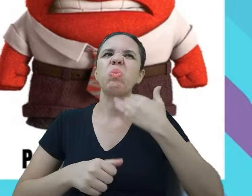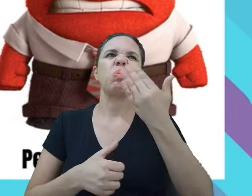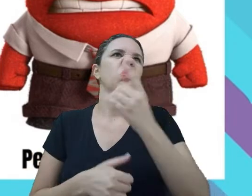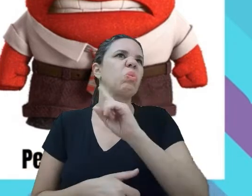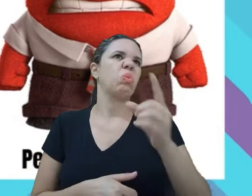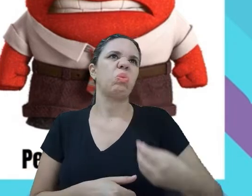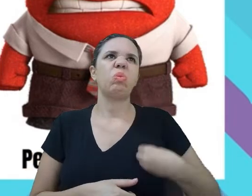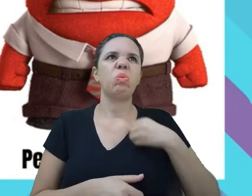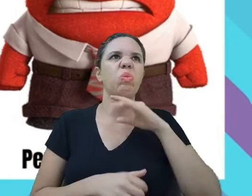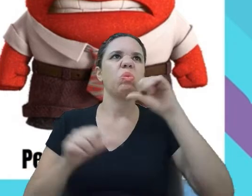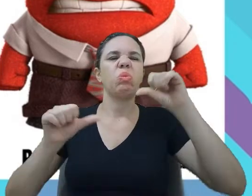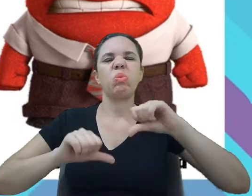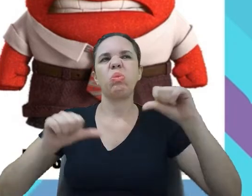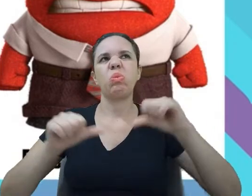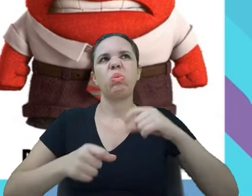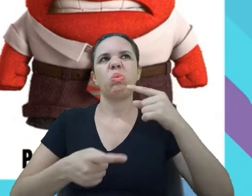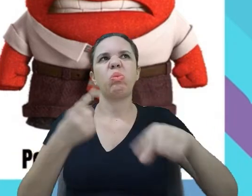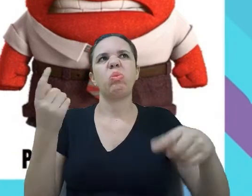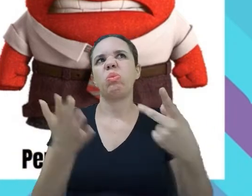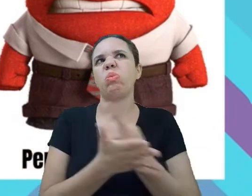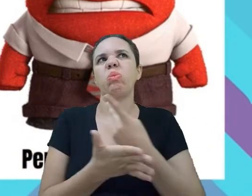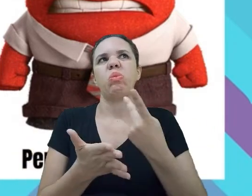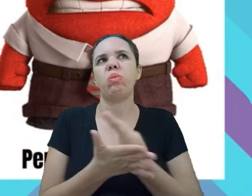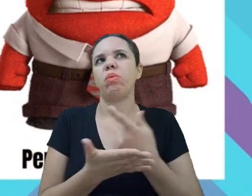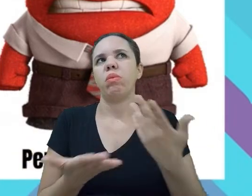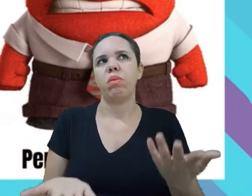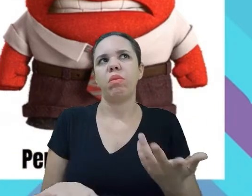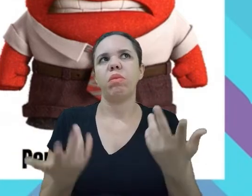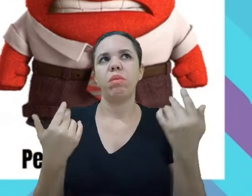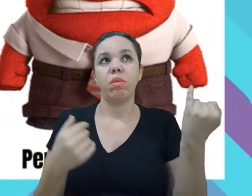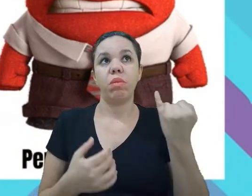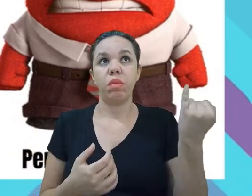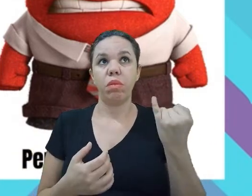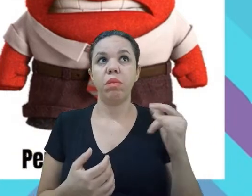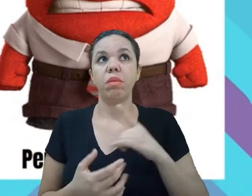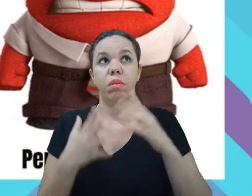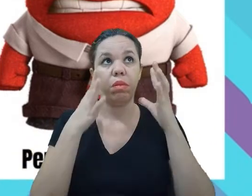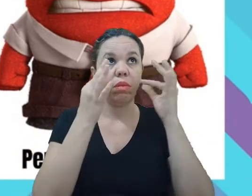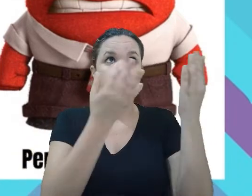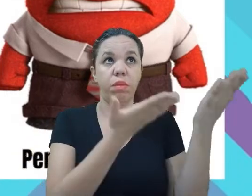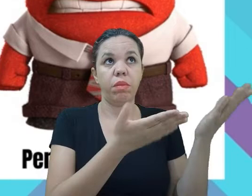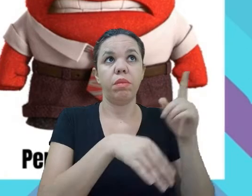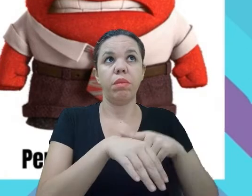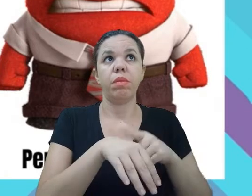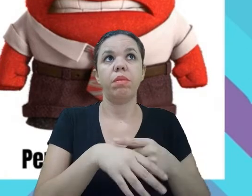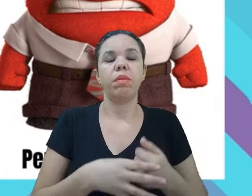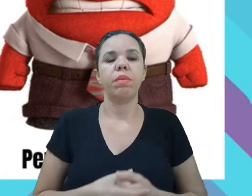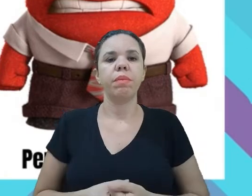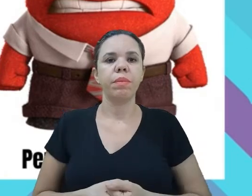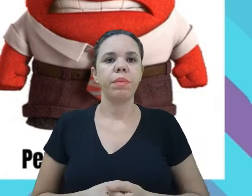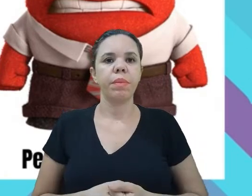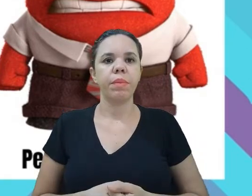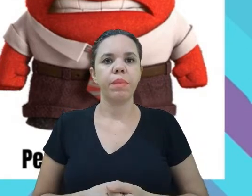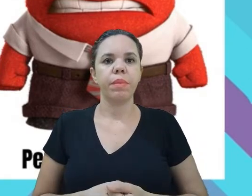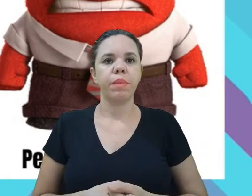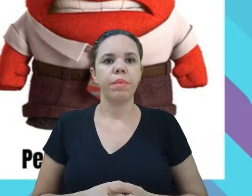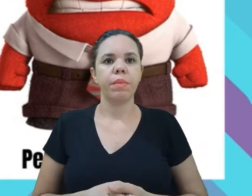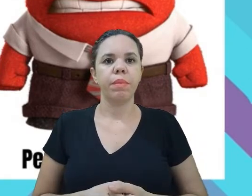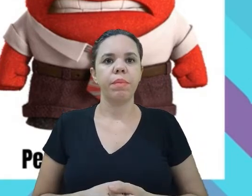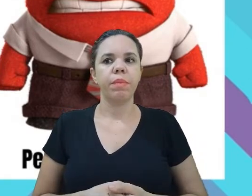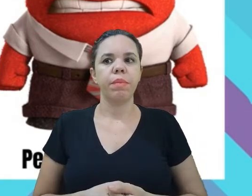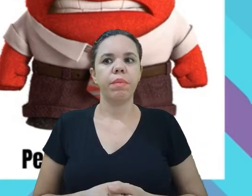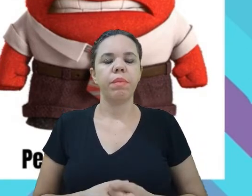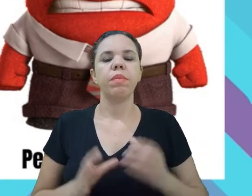desprazer, demonstra forte intolerância a tensões psíquicas e sofre uma superprodução de desprazer